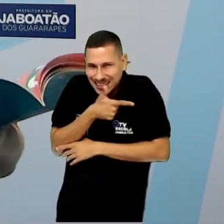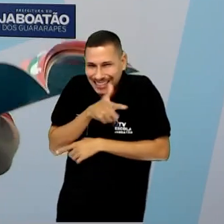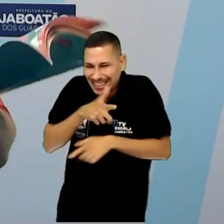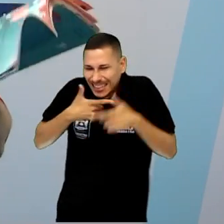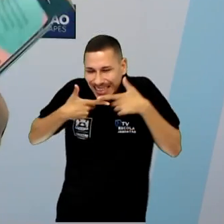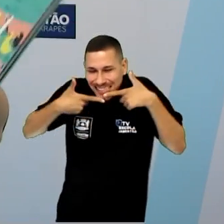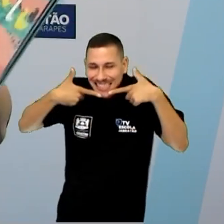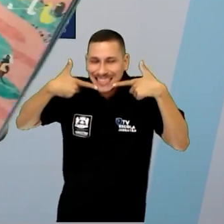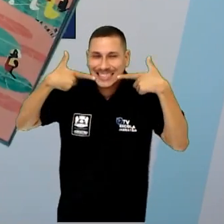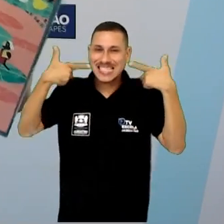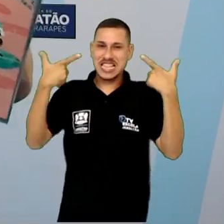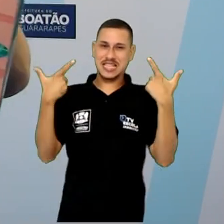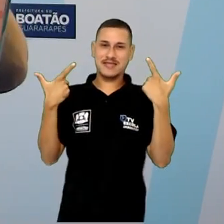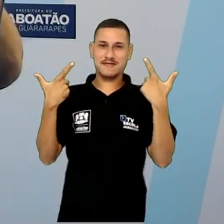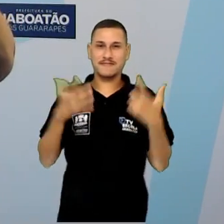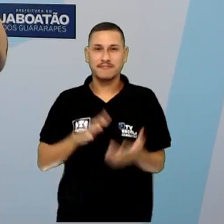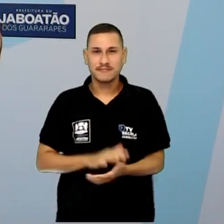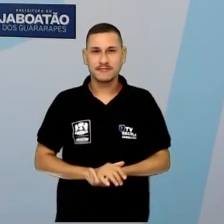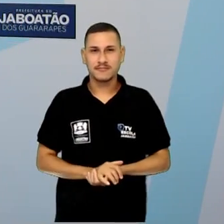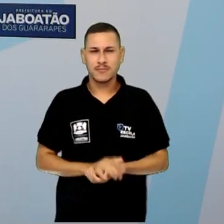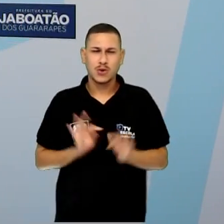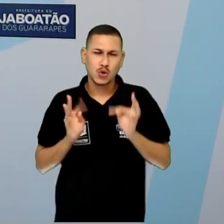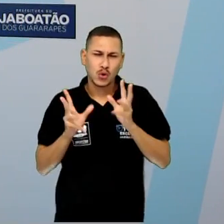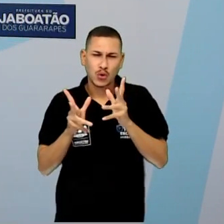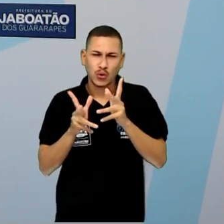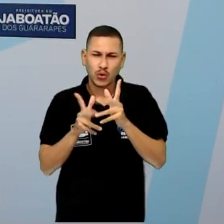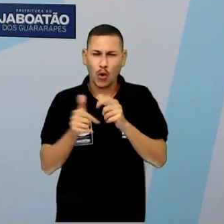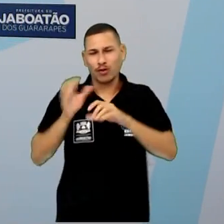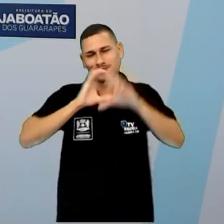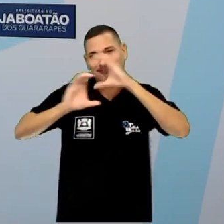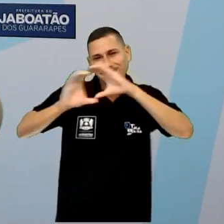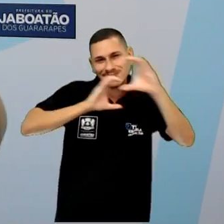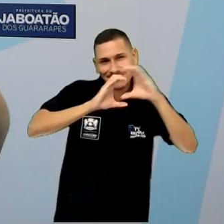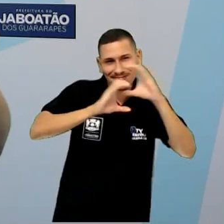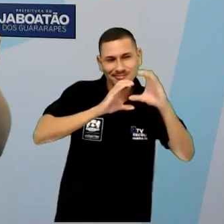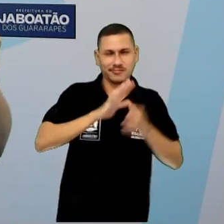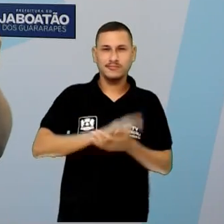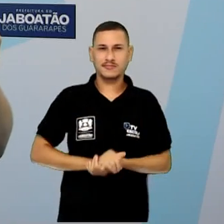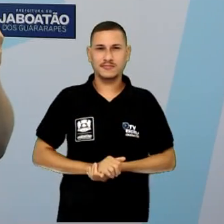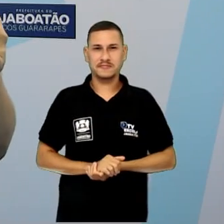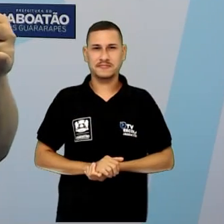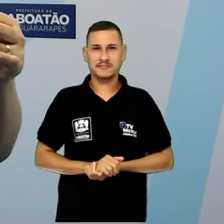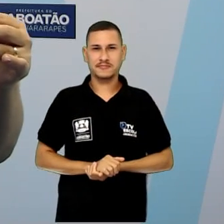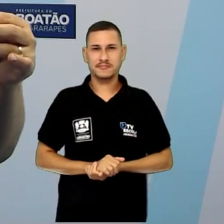escancarado. Todo mundo cantando.